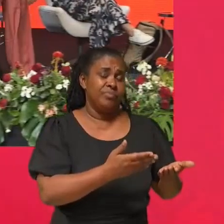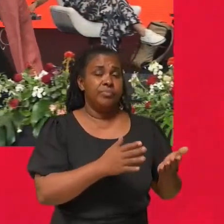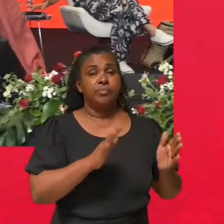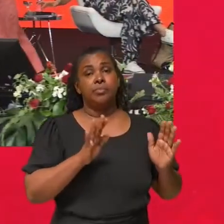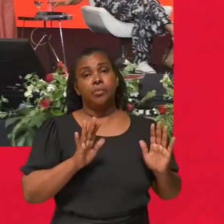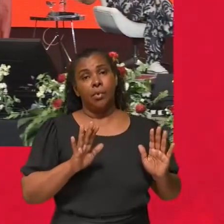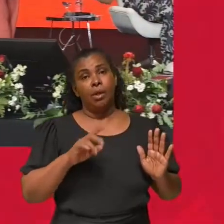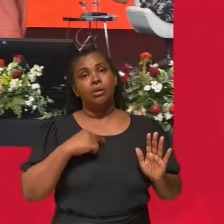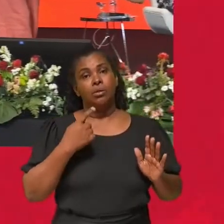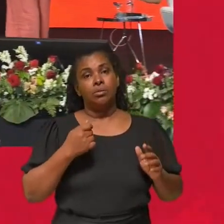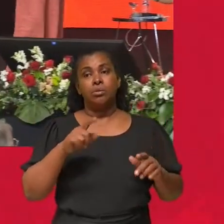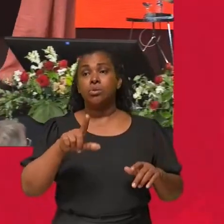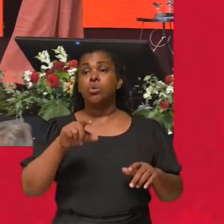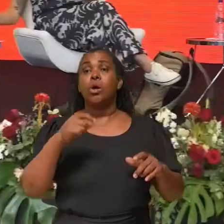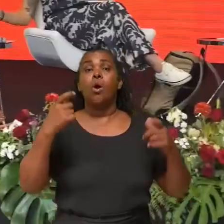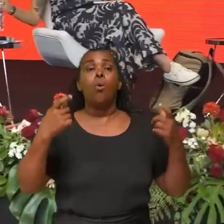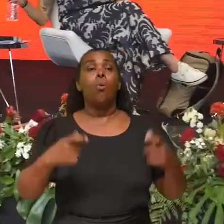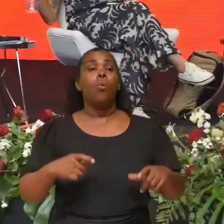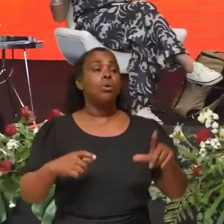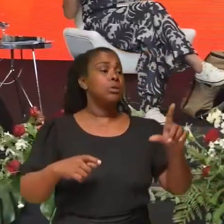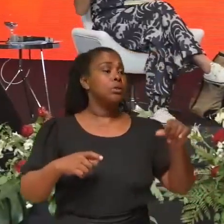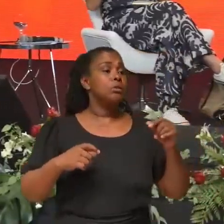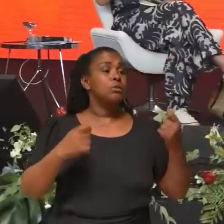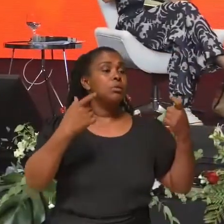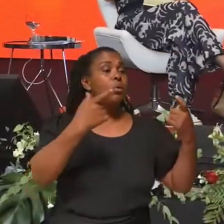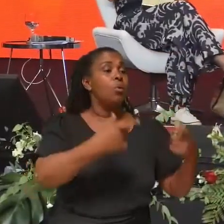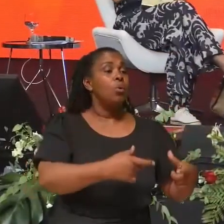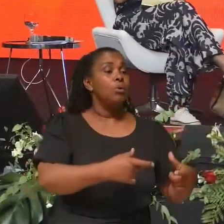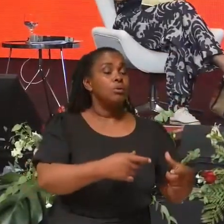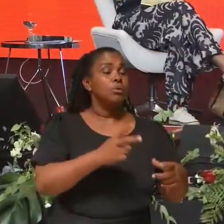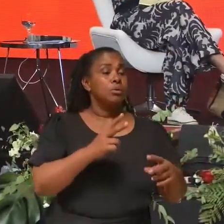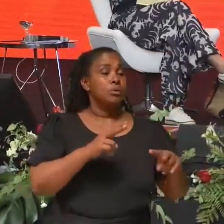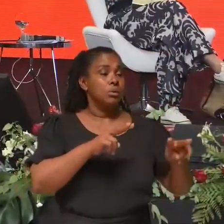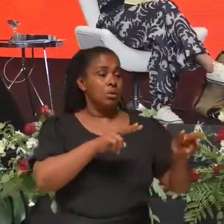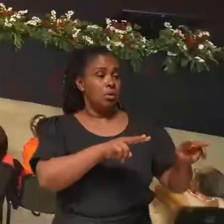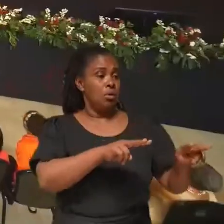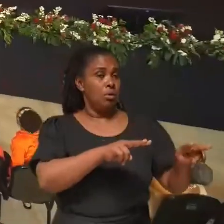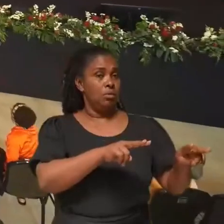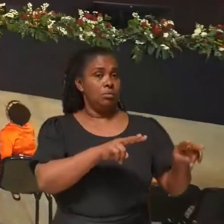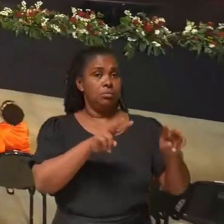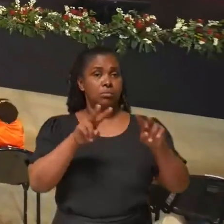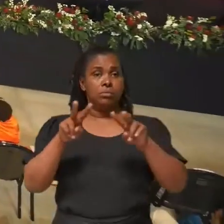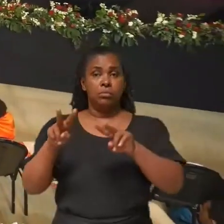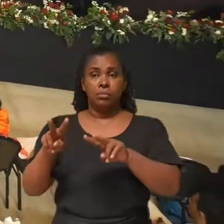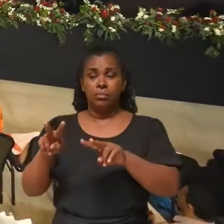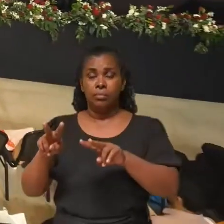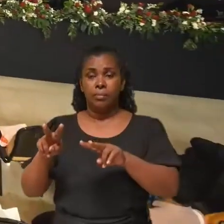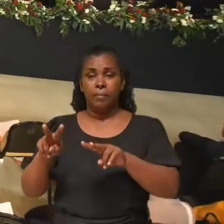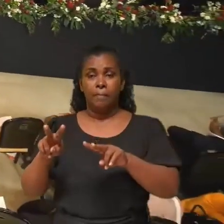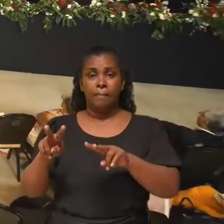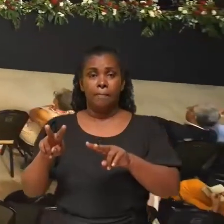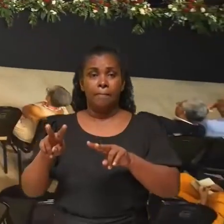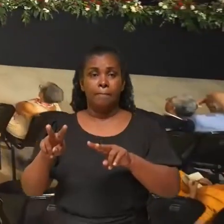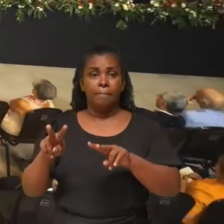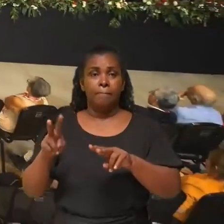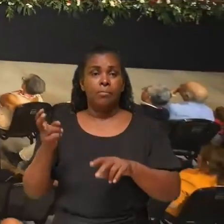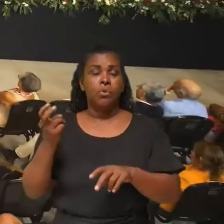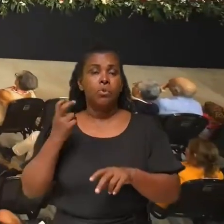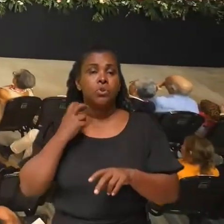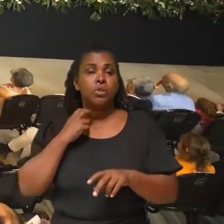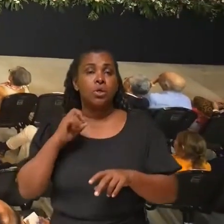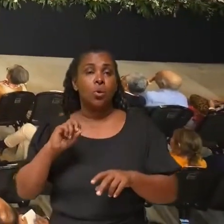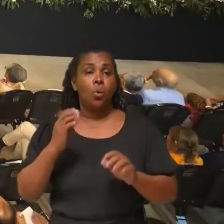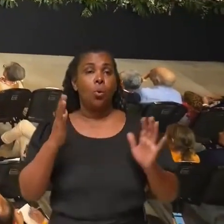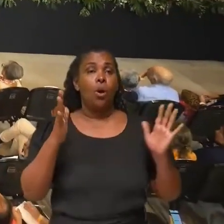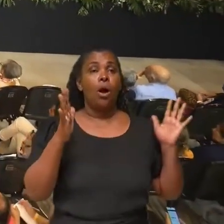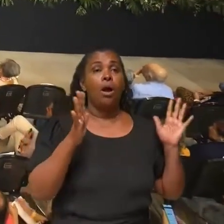gente olha. A gente vai olhar para o morcego ou vai olhar para os anjos? Nós temos